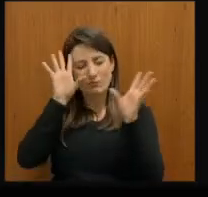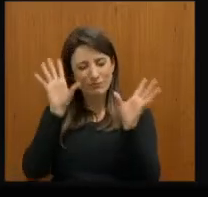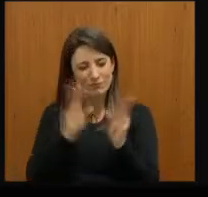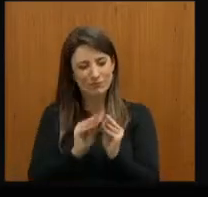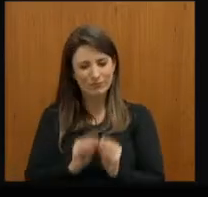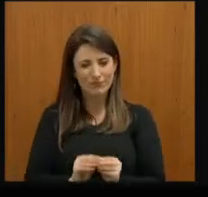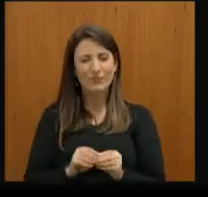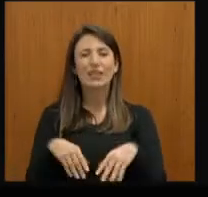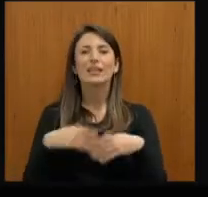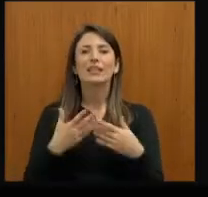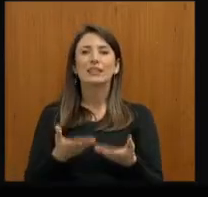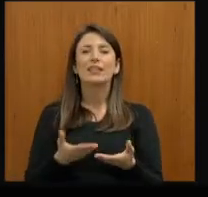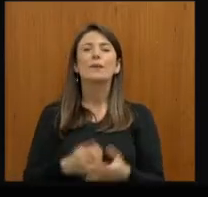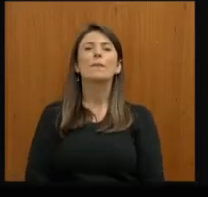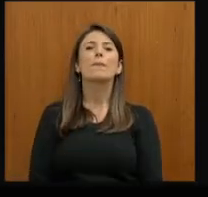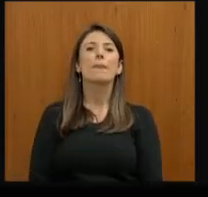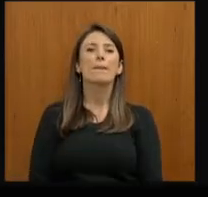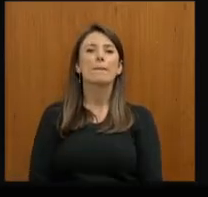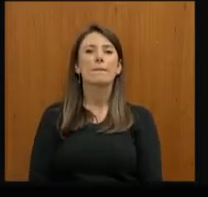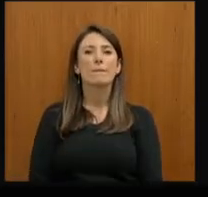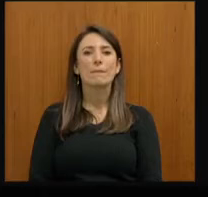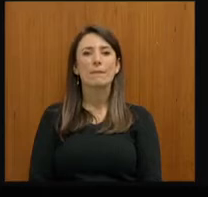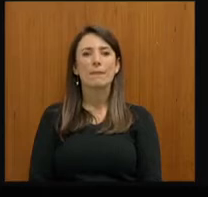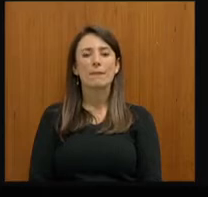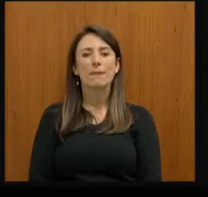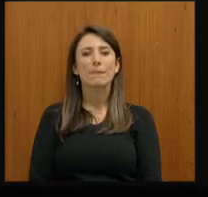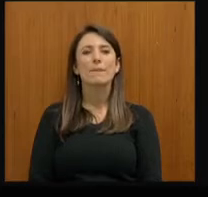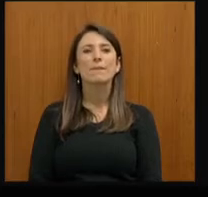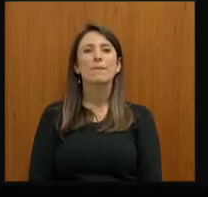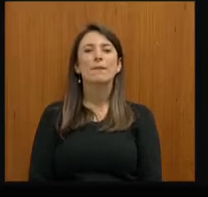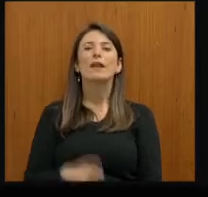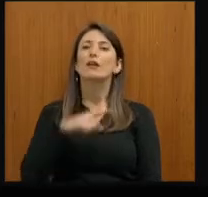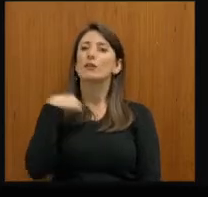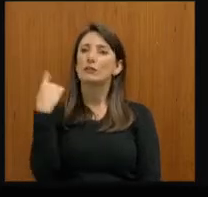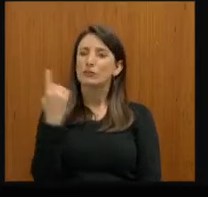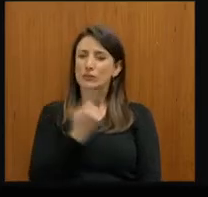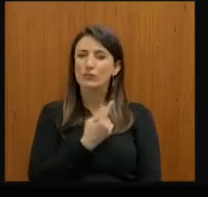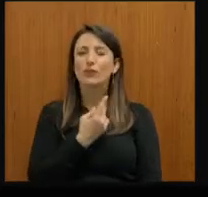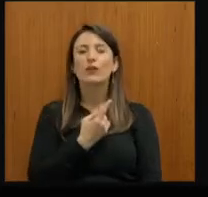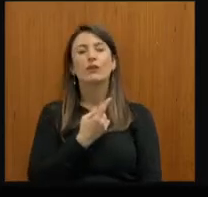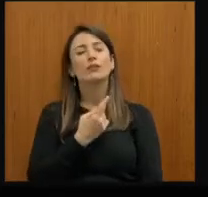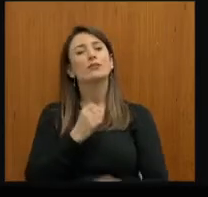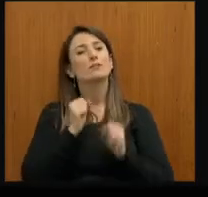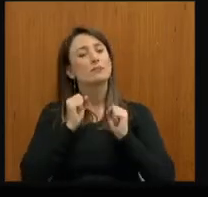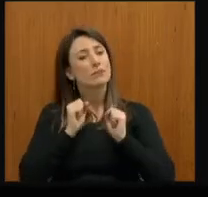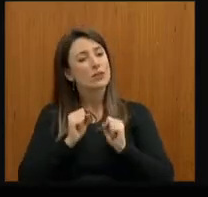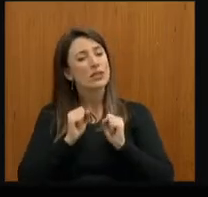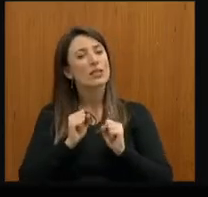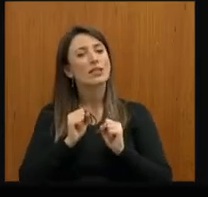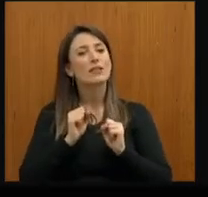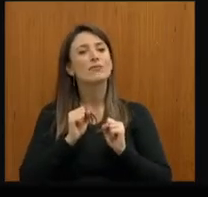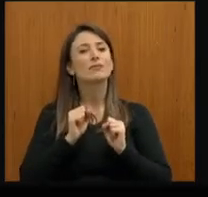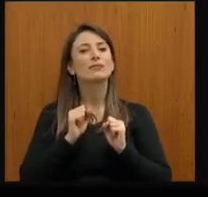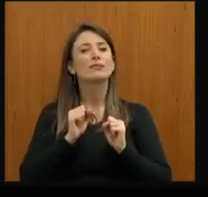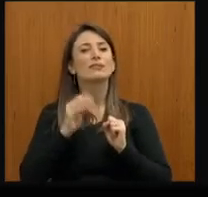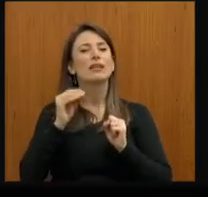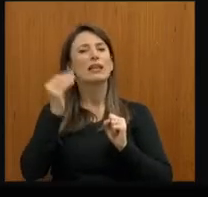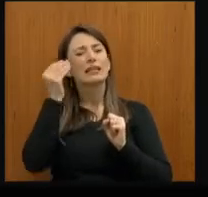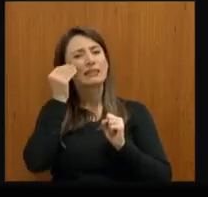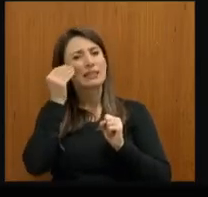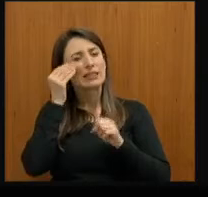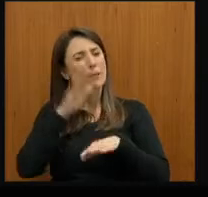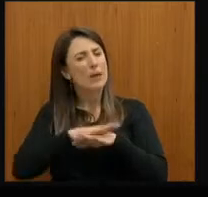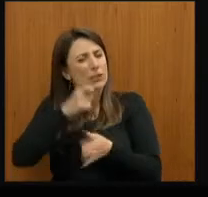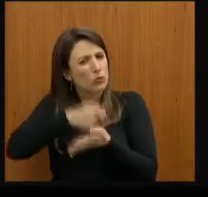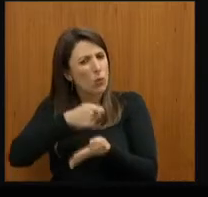eu acho que com essa parte de dentro também nós poderíamos potencializar aplicação né da Lei Maria da